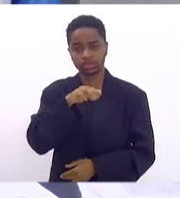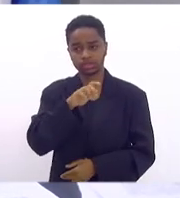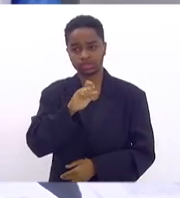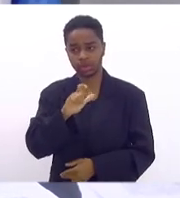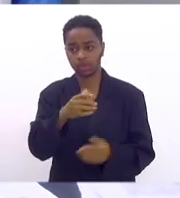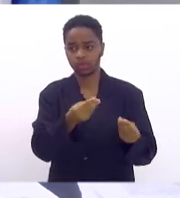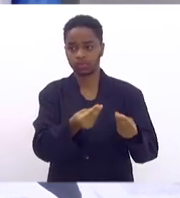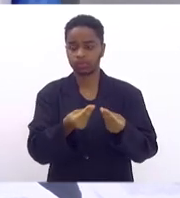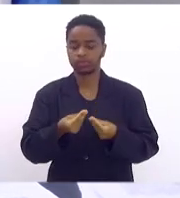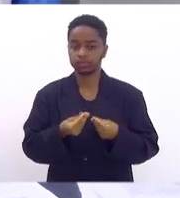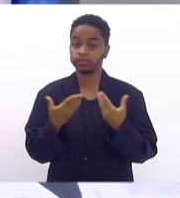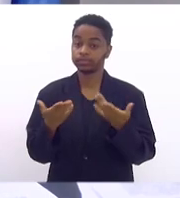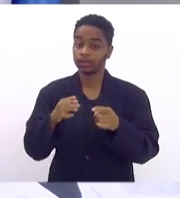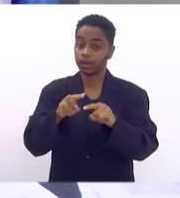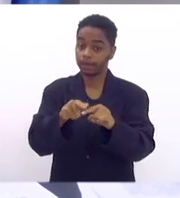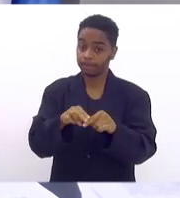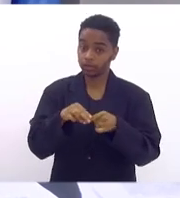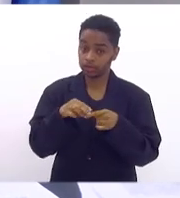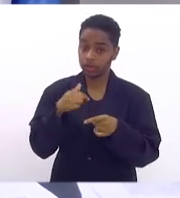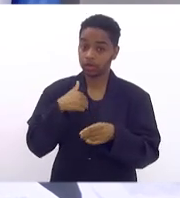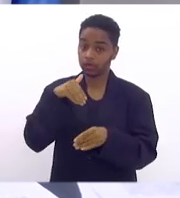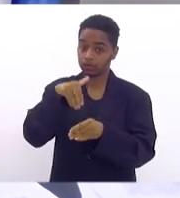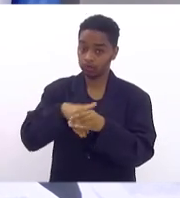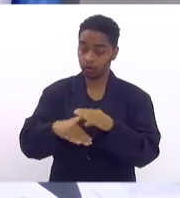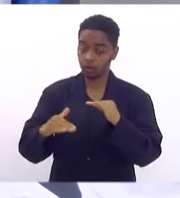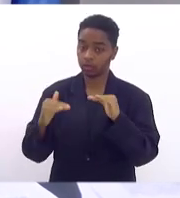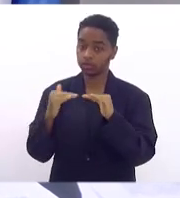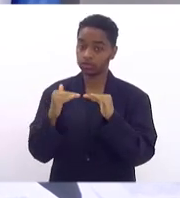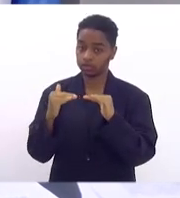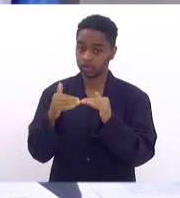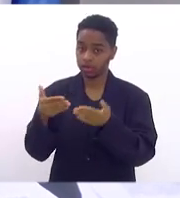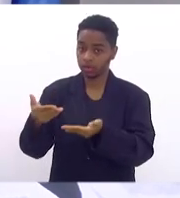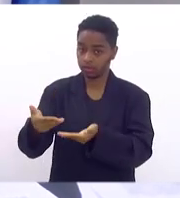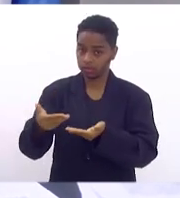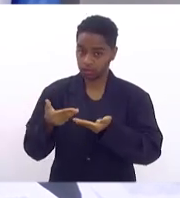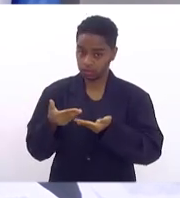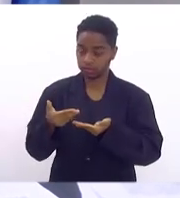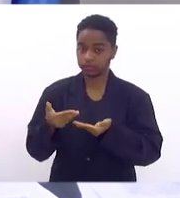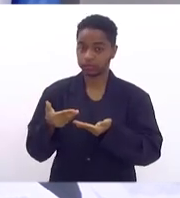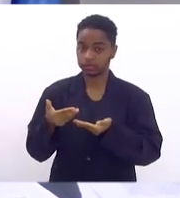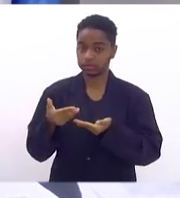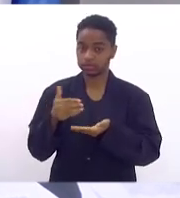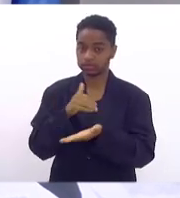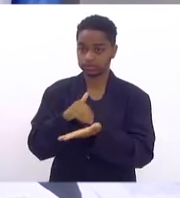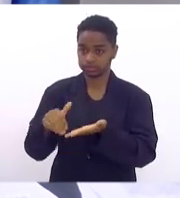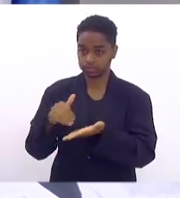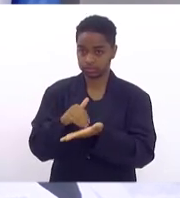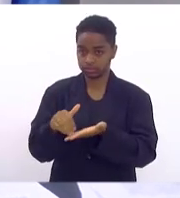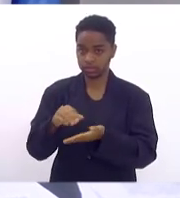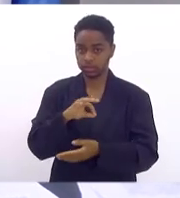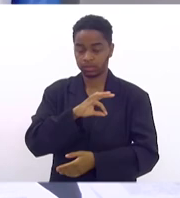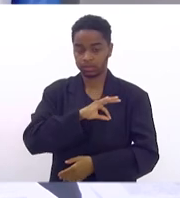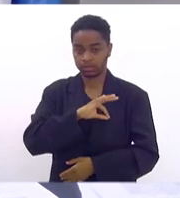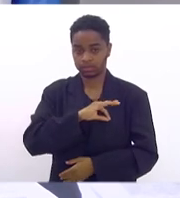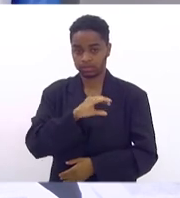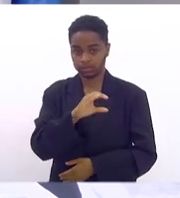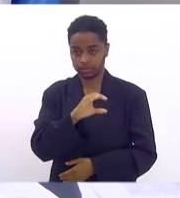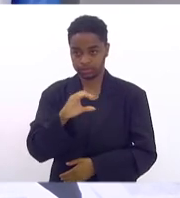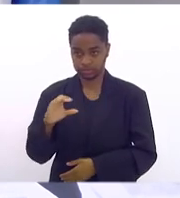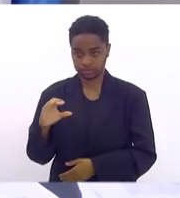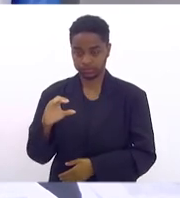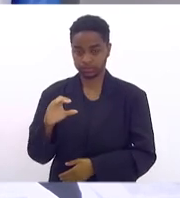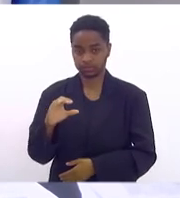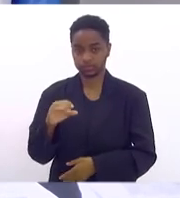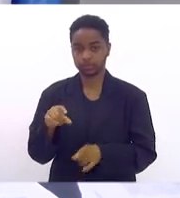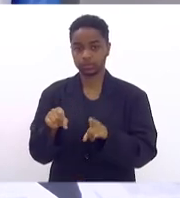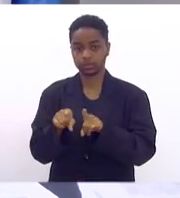apresentou. Então, por isso, eu voto favorável à convocação do secretário de Polícia Civil